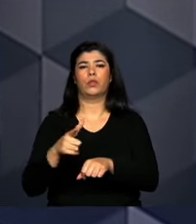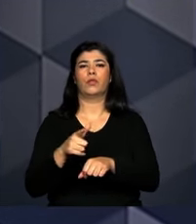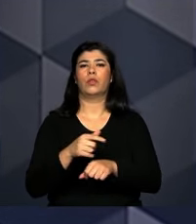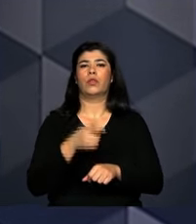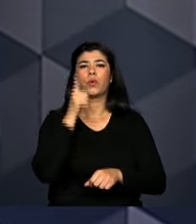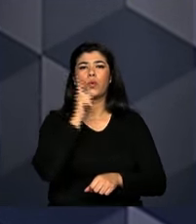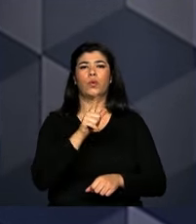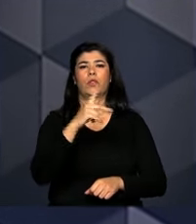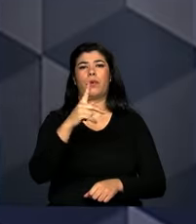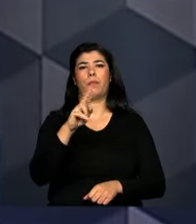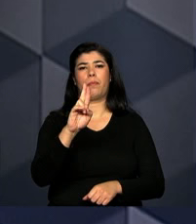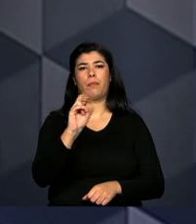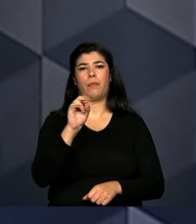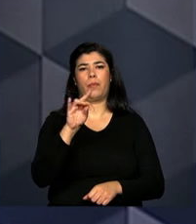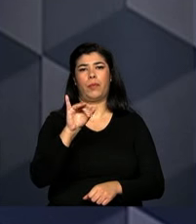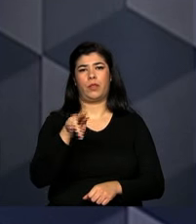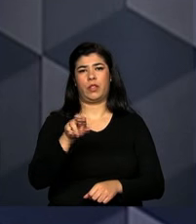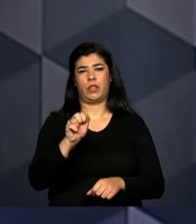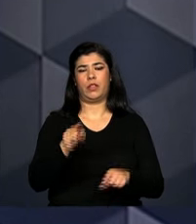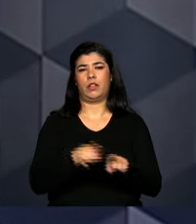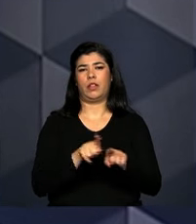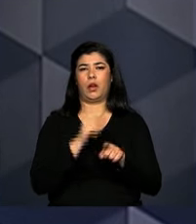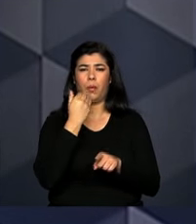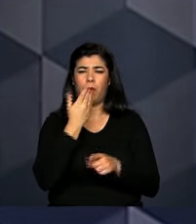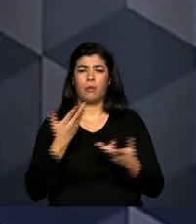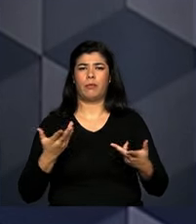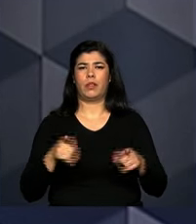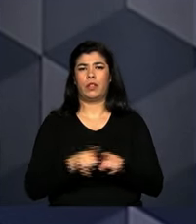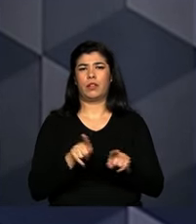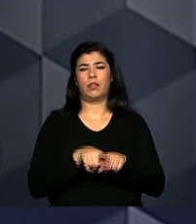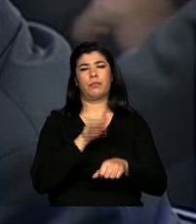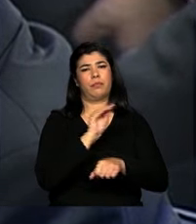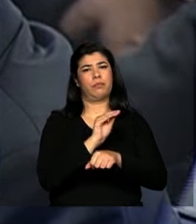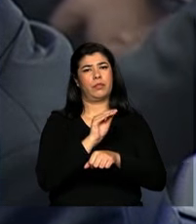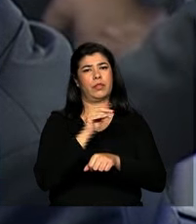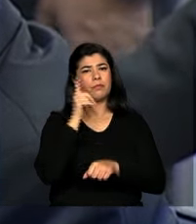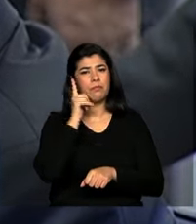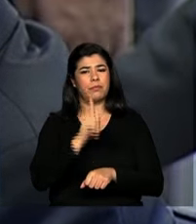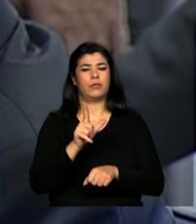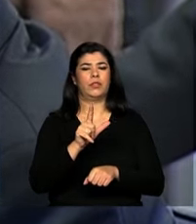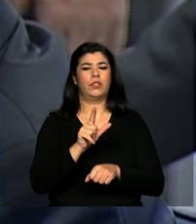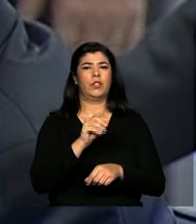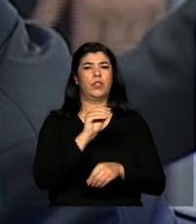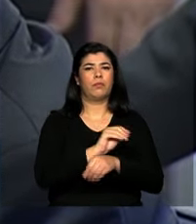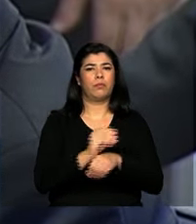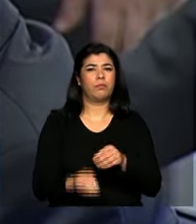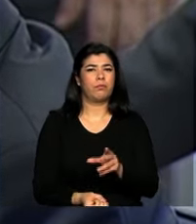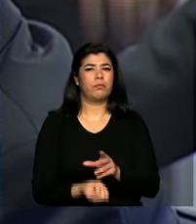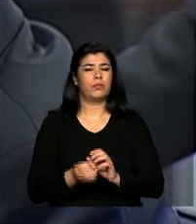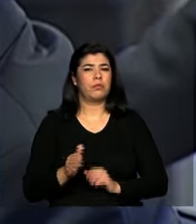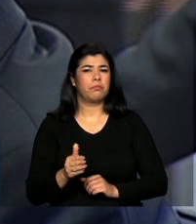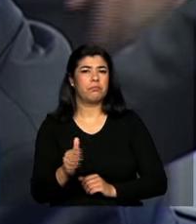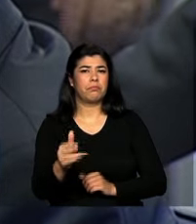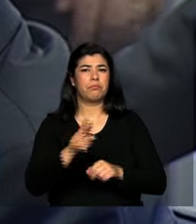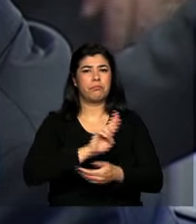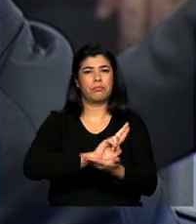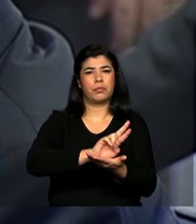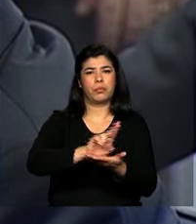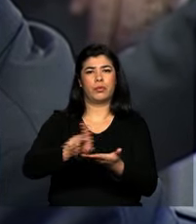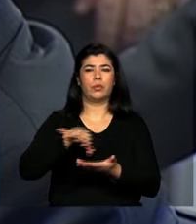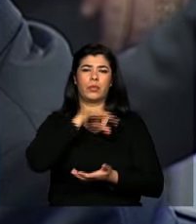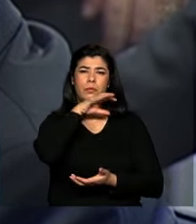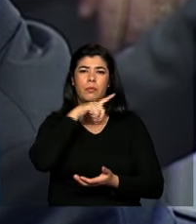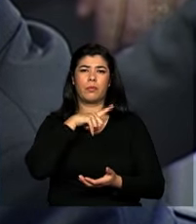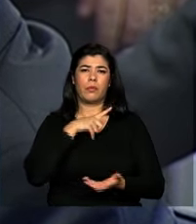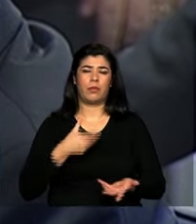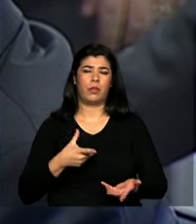proteínas, haverá de se dar também no cultivo de organismos aquáticos. Desta